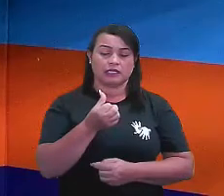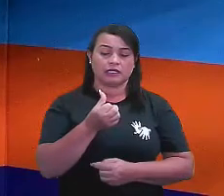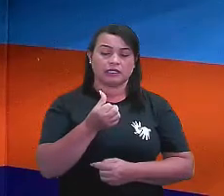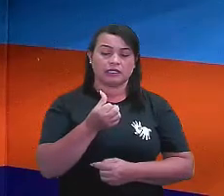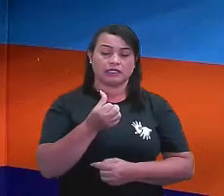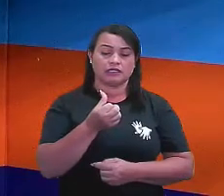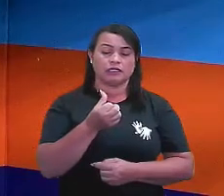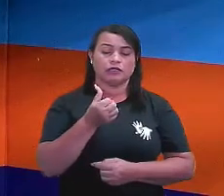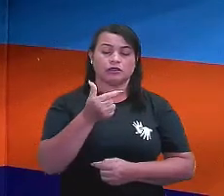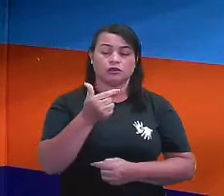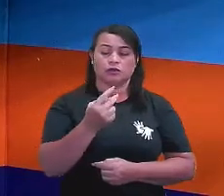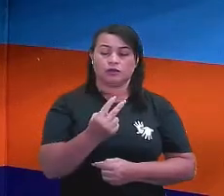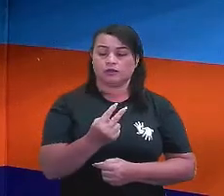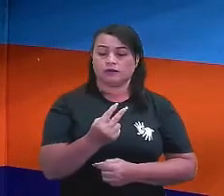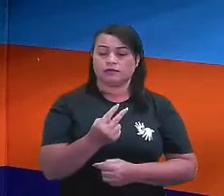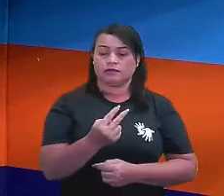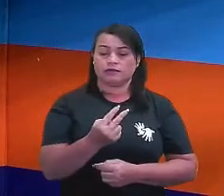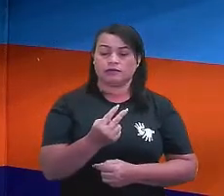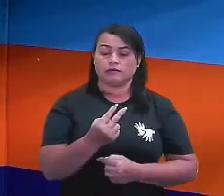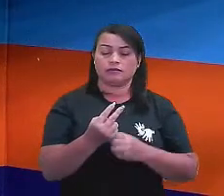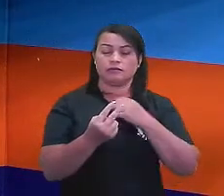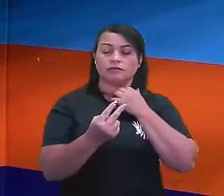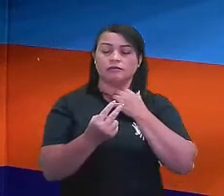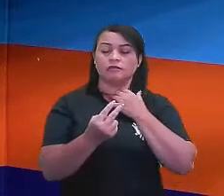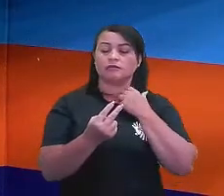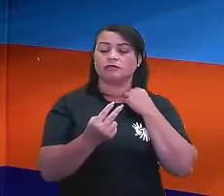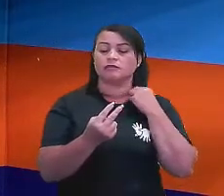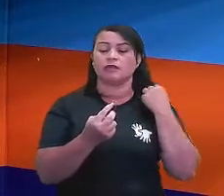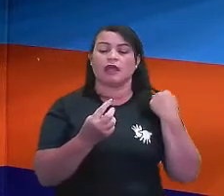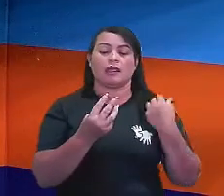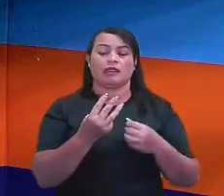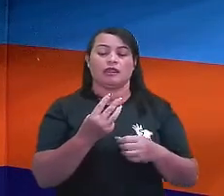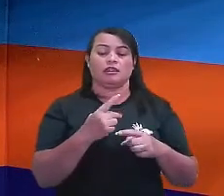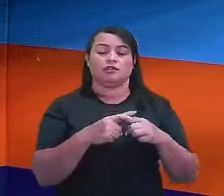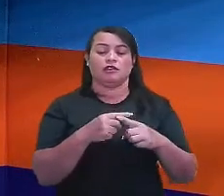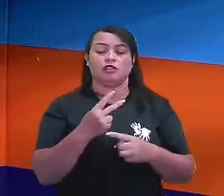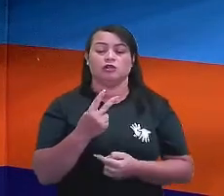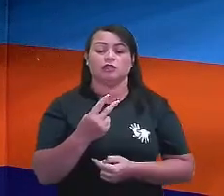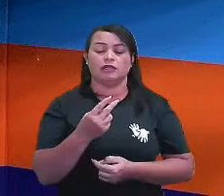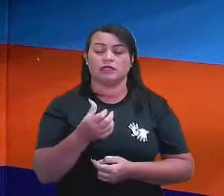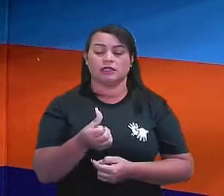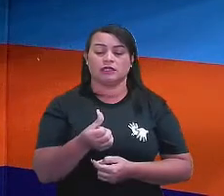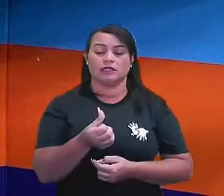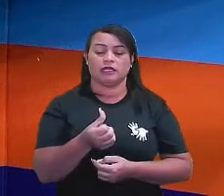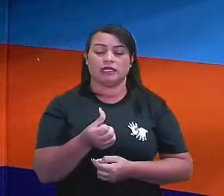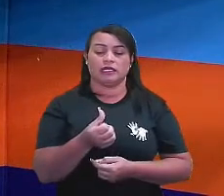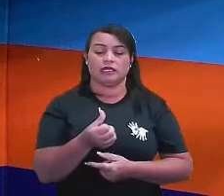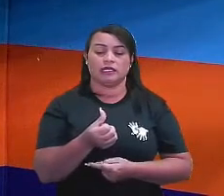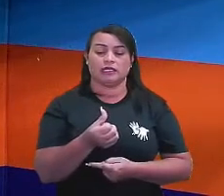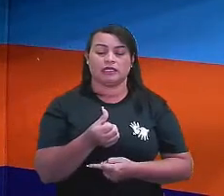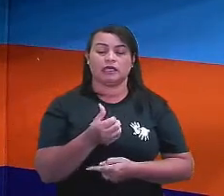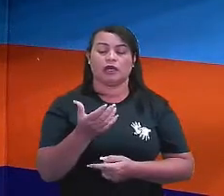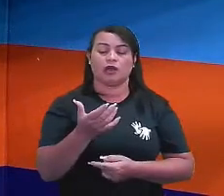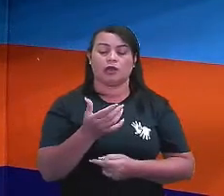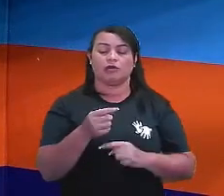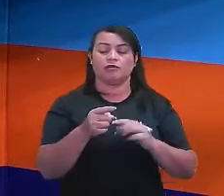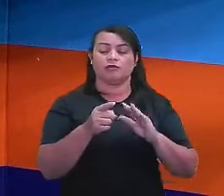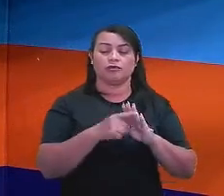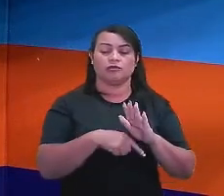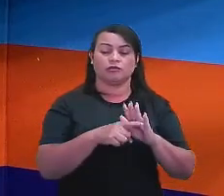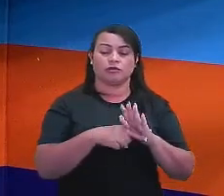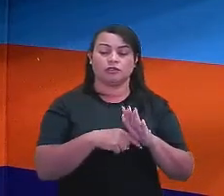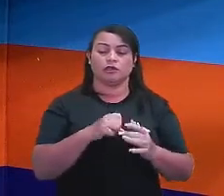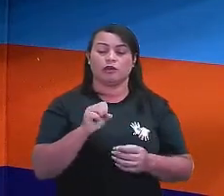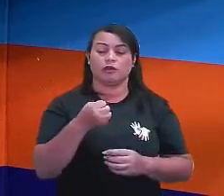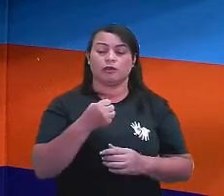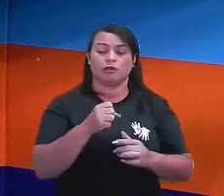ó, do 3 vezes 2, e vou botar aqui. Então, vai ficar 3 vezes 2, 6. E aí eu vou fazer a subtração, ó, de